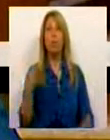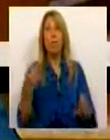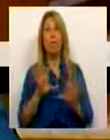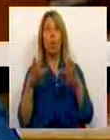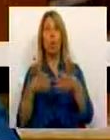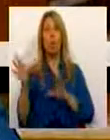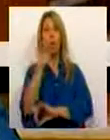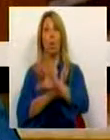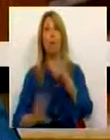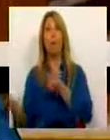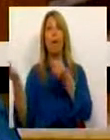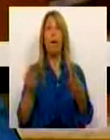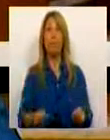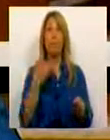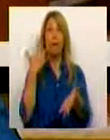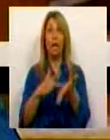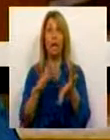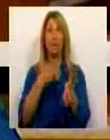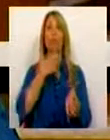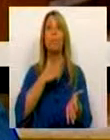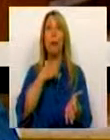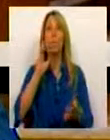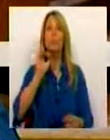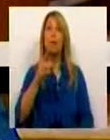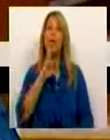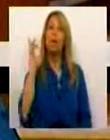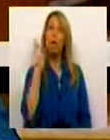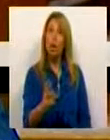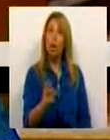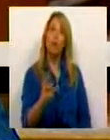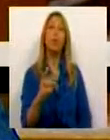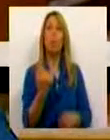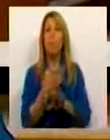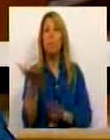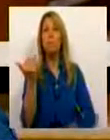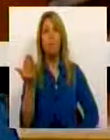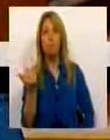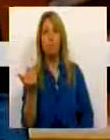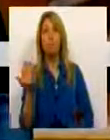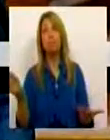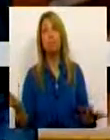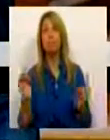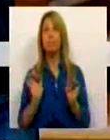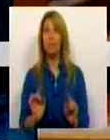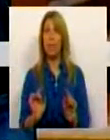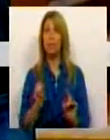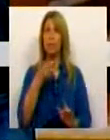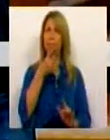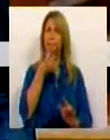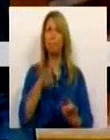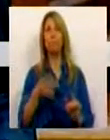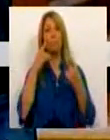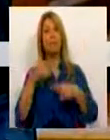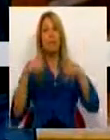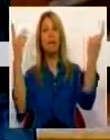Comissão Europeia no seu livro branco, tem de responder a essas insuficiências. Nesta evocação dos 60